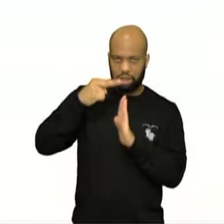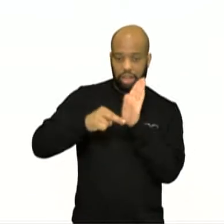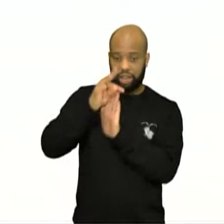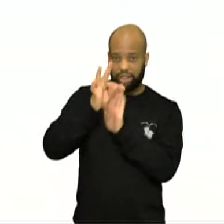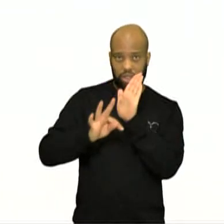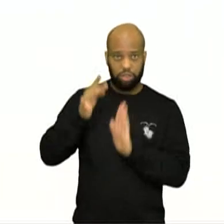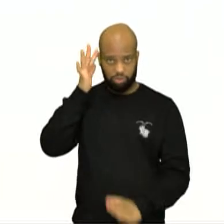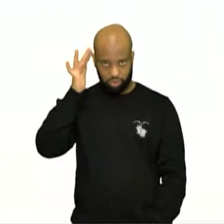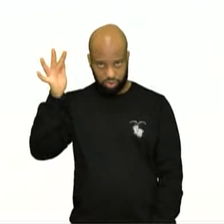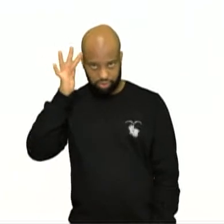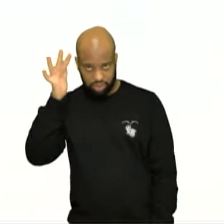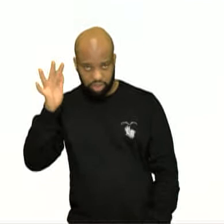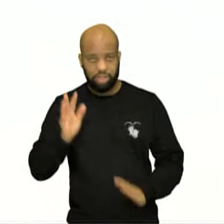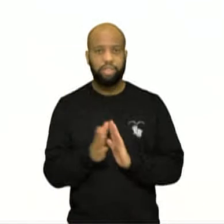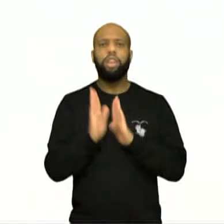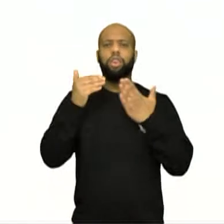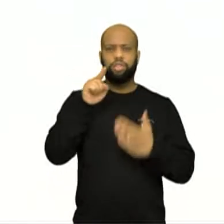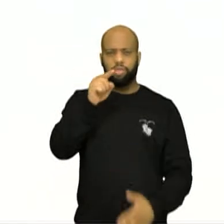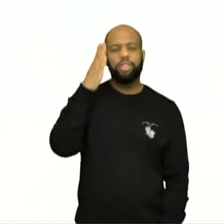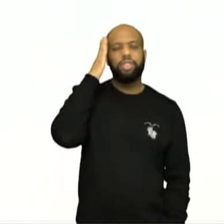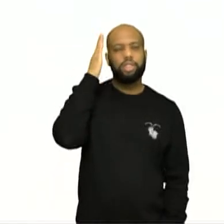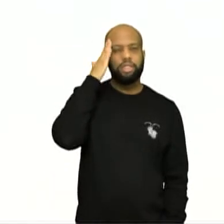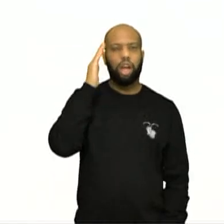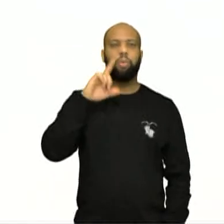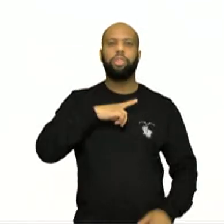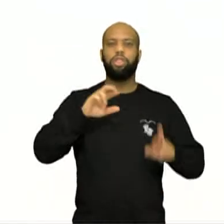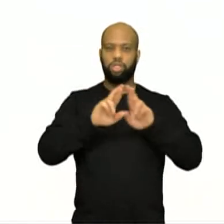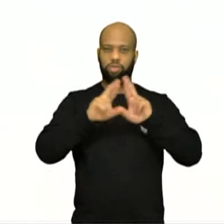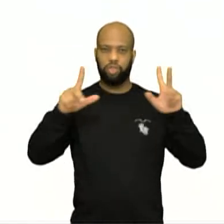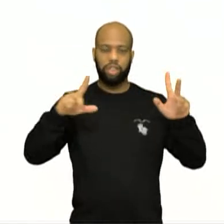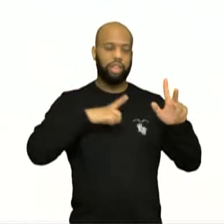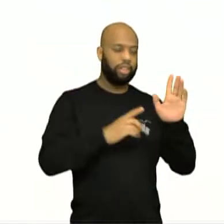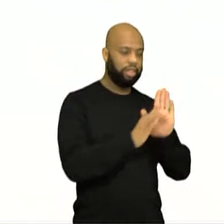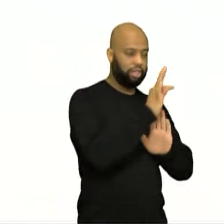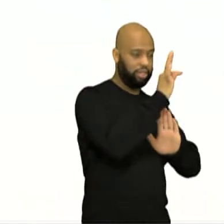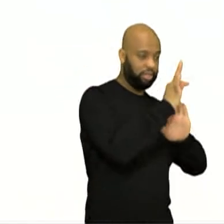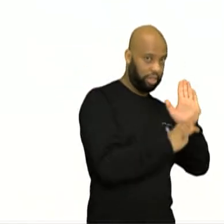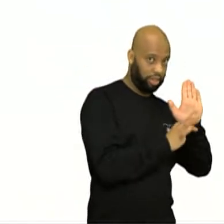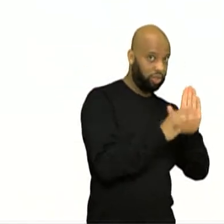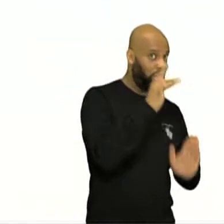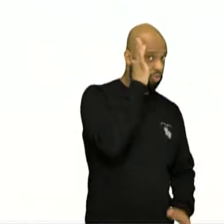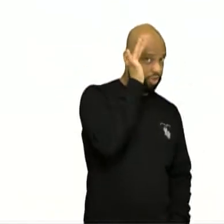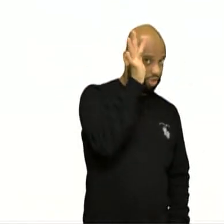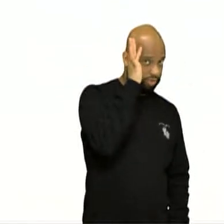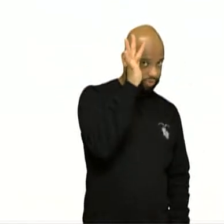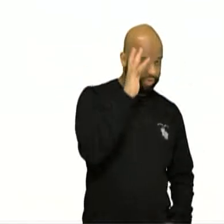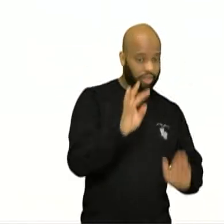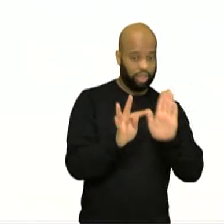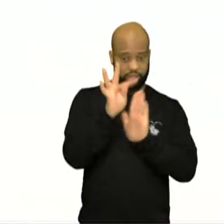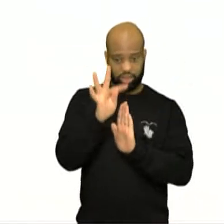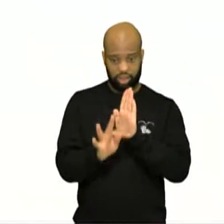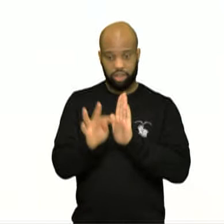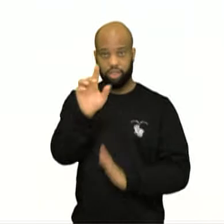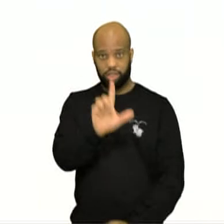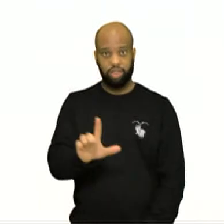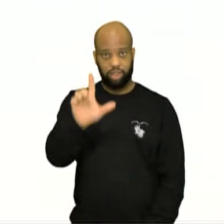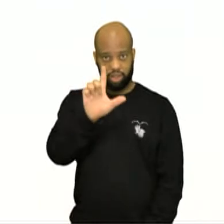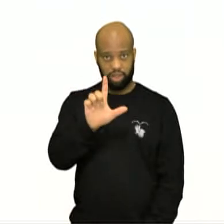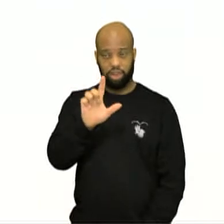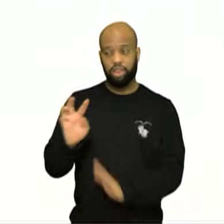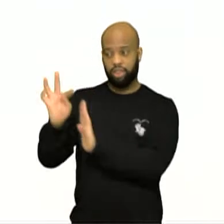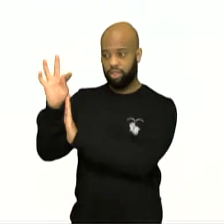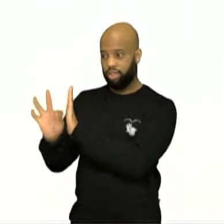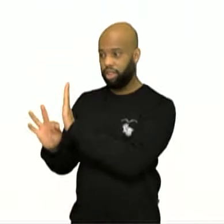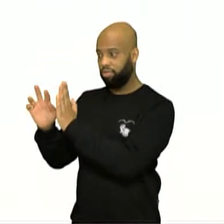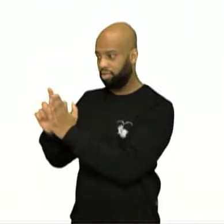filosóficos? Aliás, você sabe a diferença entre um texto filosófico, um texto literário e